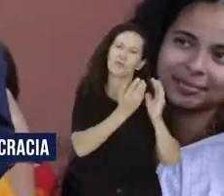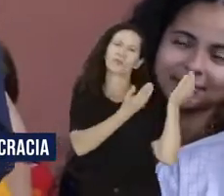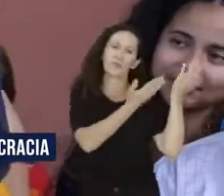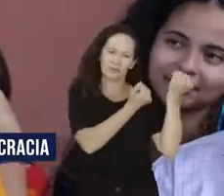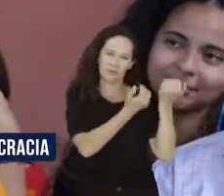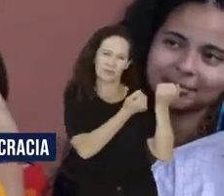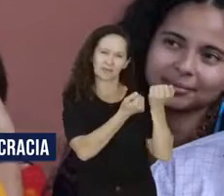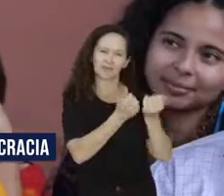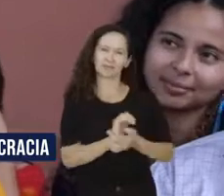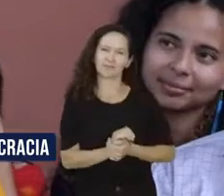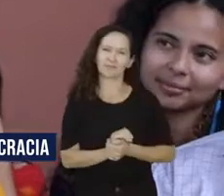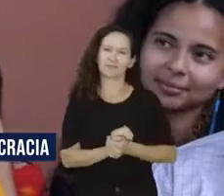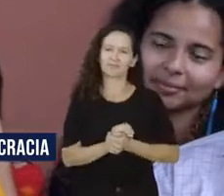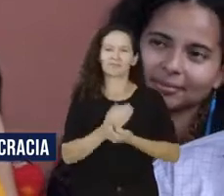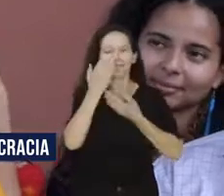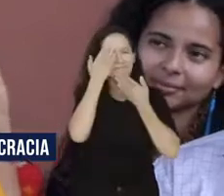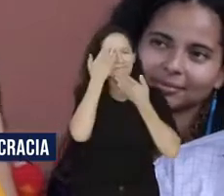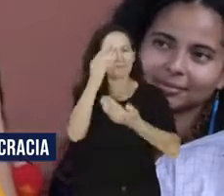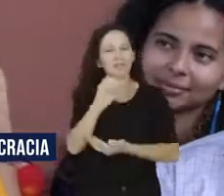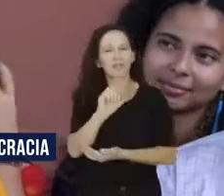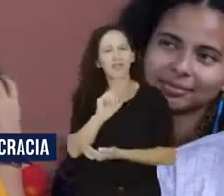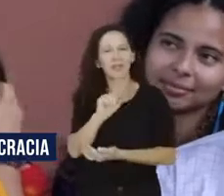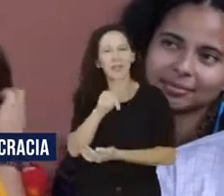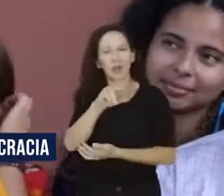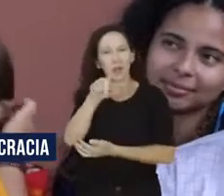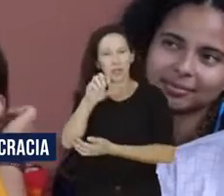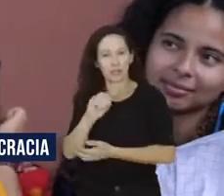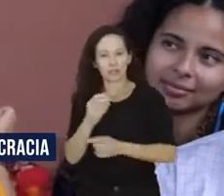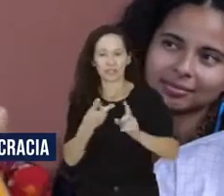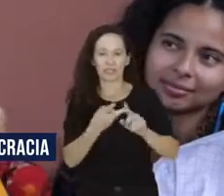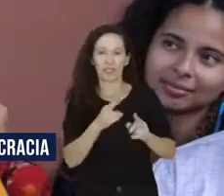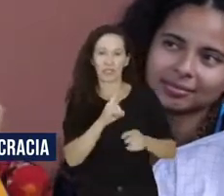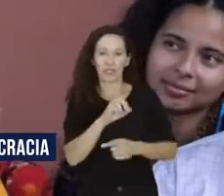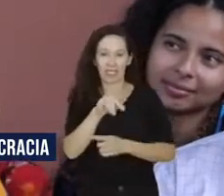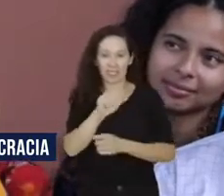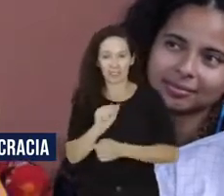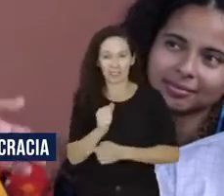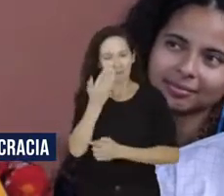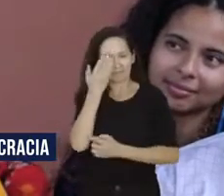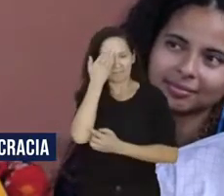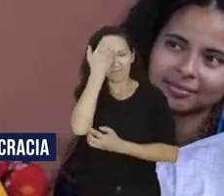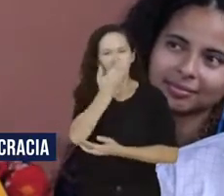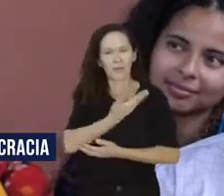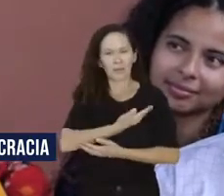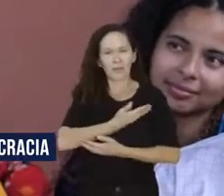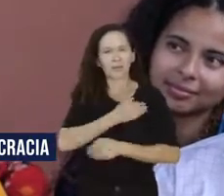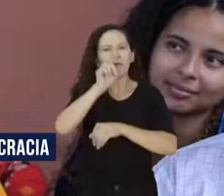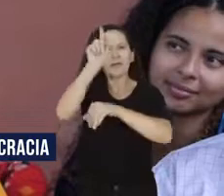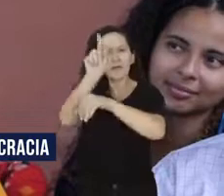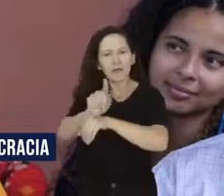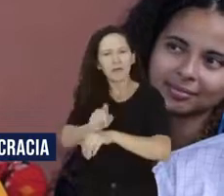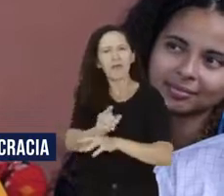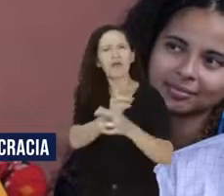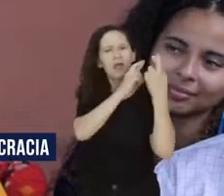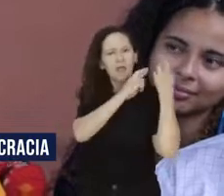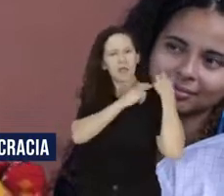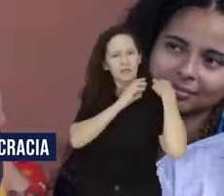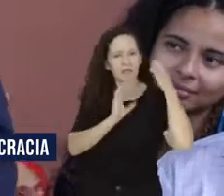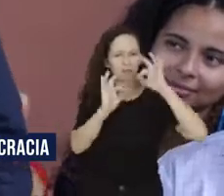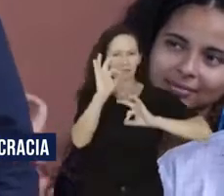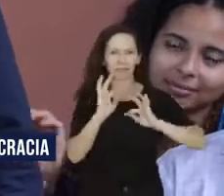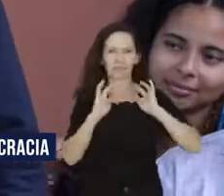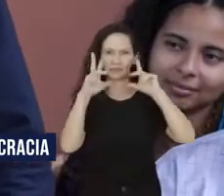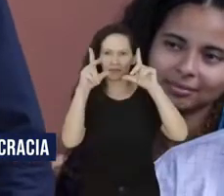Então, obrigado, Aloysio, obrigado, Regina, obrigado, companheiros que dirigem todas as organizações aqui em